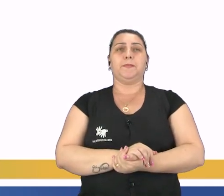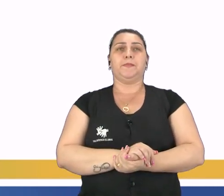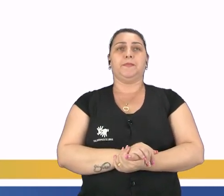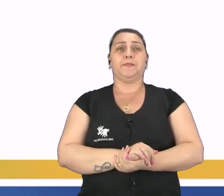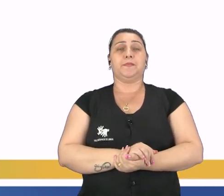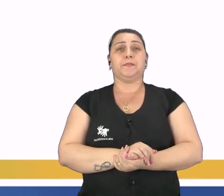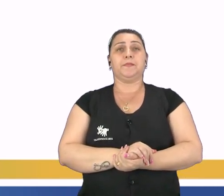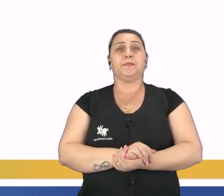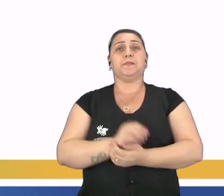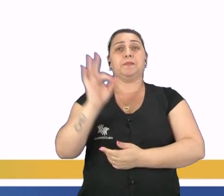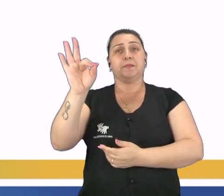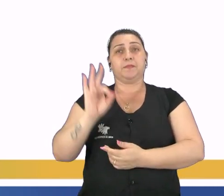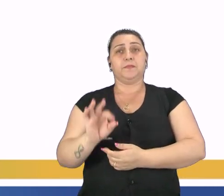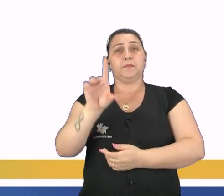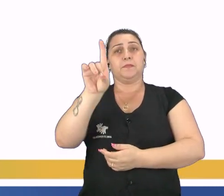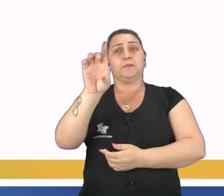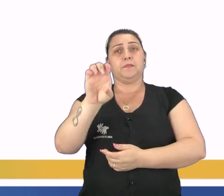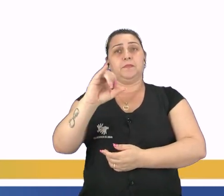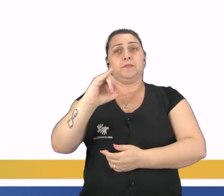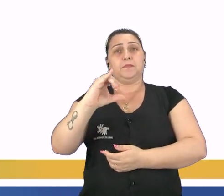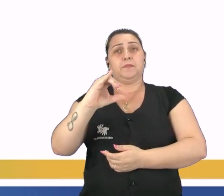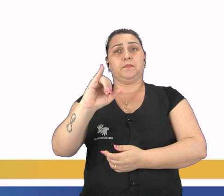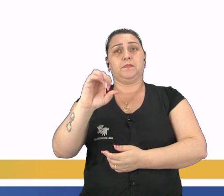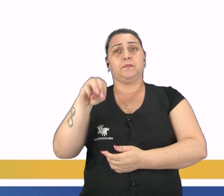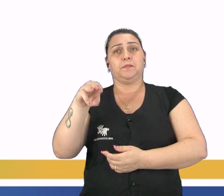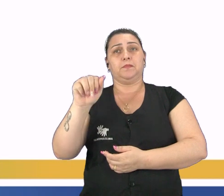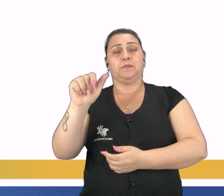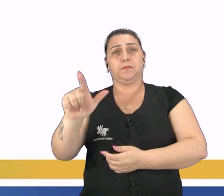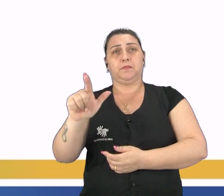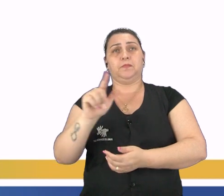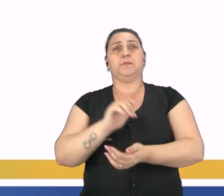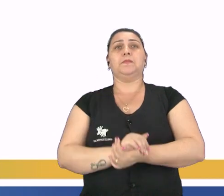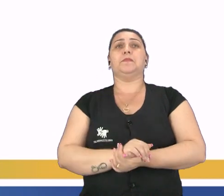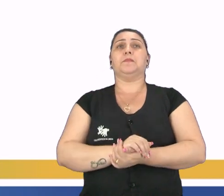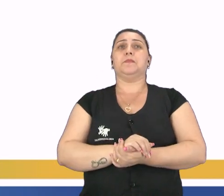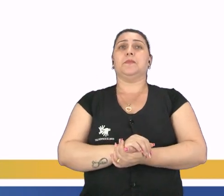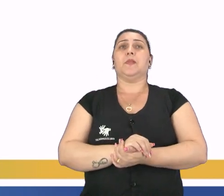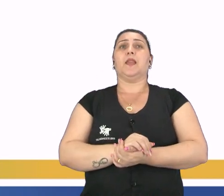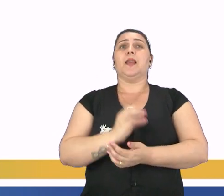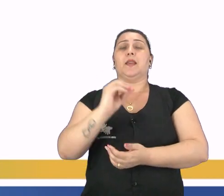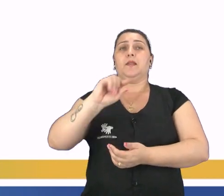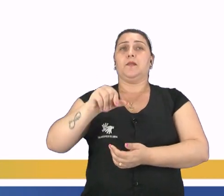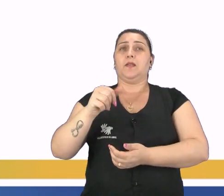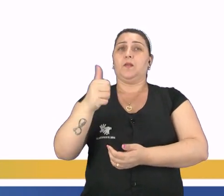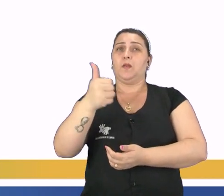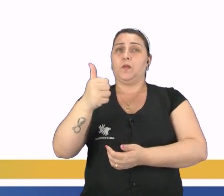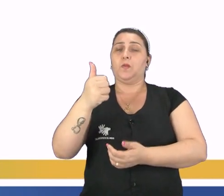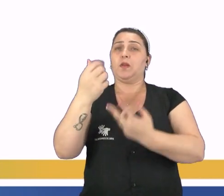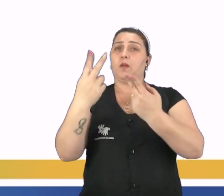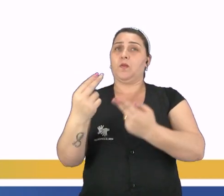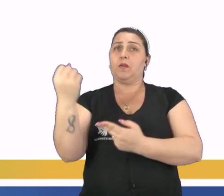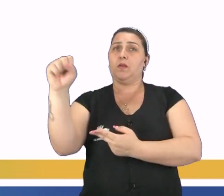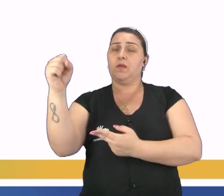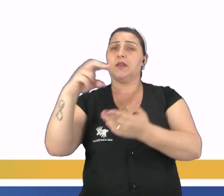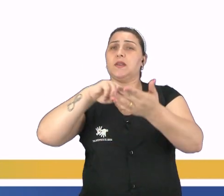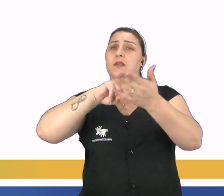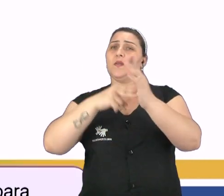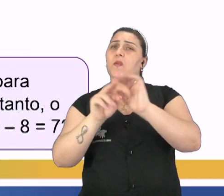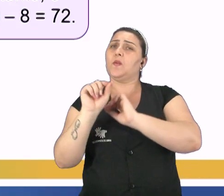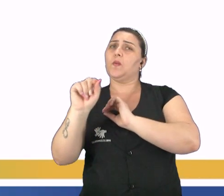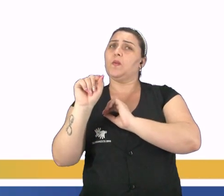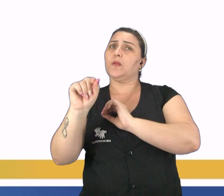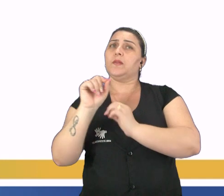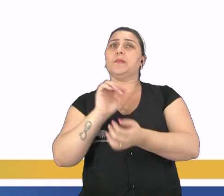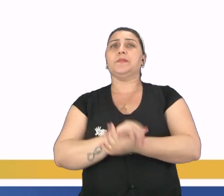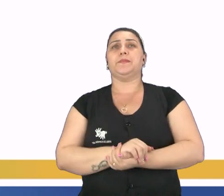a minha porcentagem em forma de decimal. Então, eu tenho 0,1 vezes 80, que vai dar igual a 8. Isso significa o